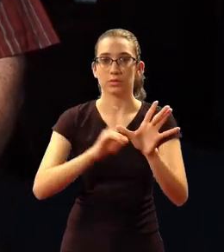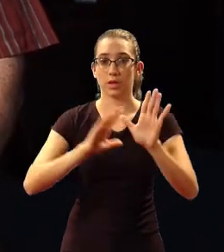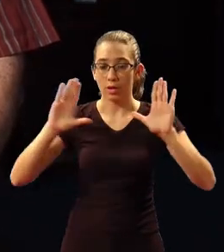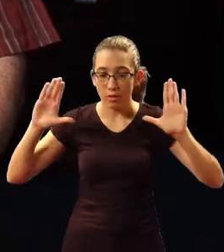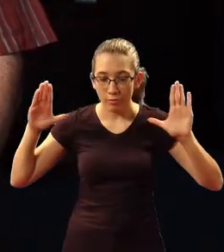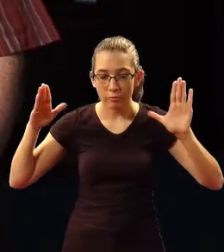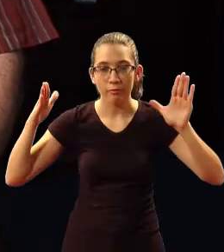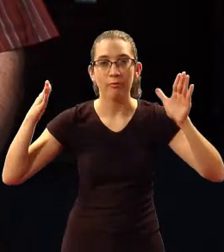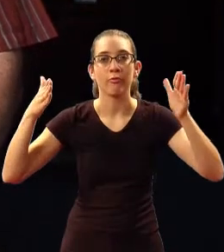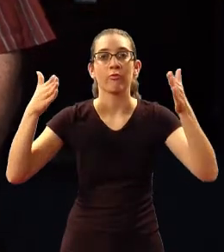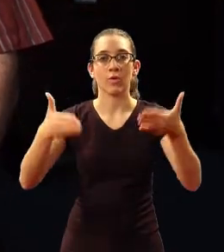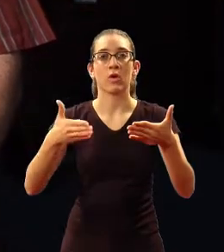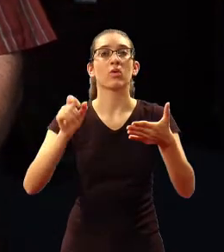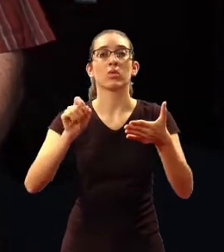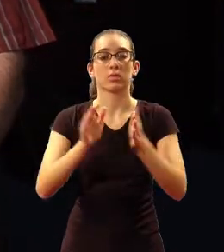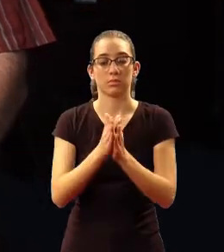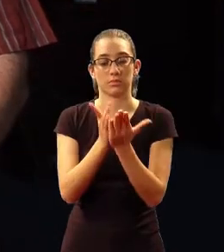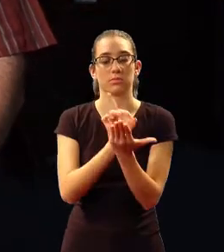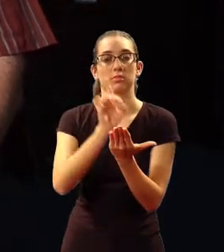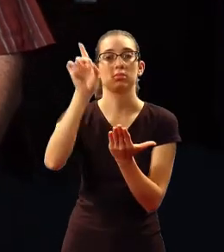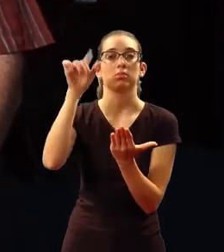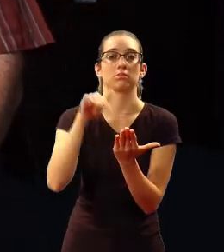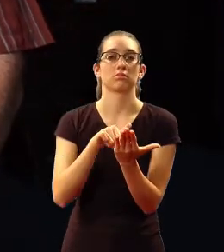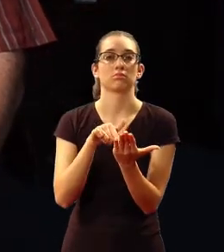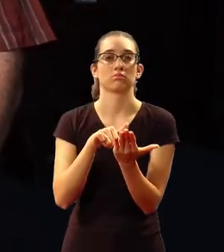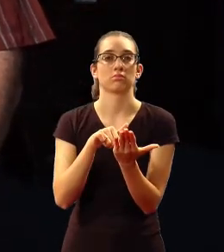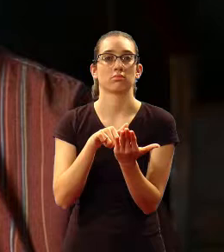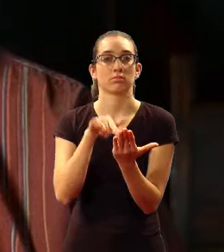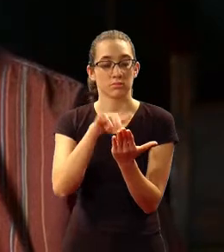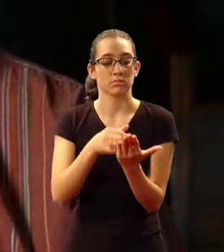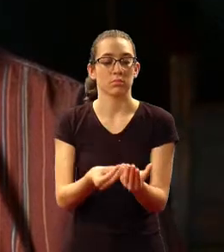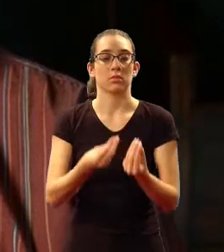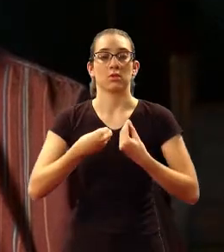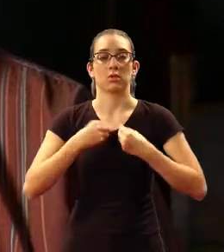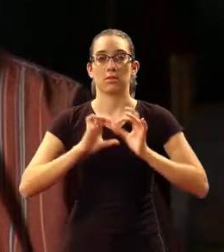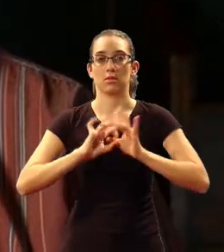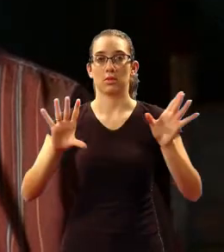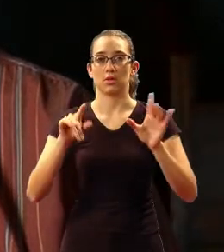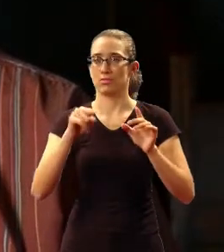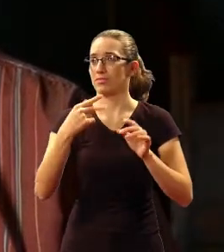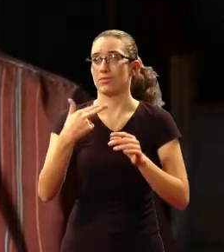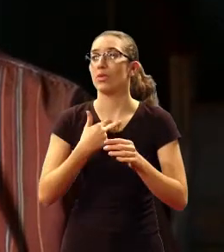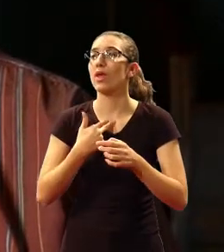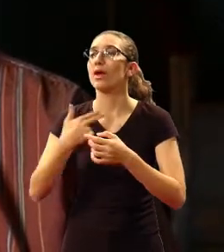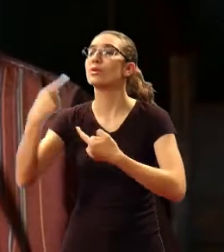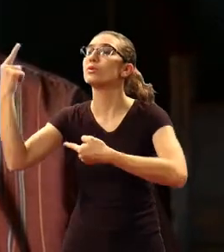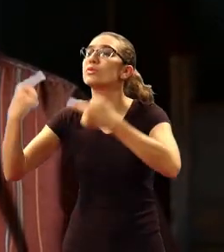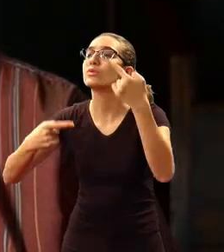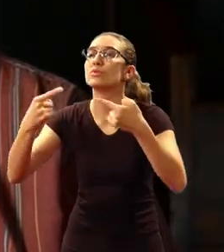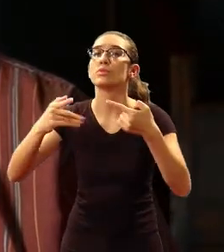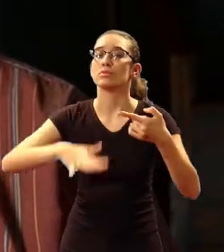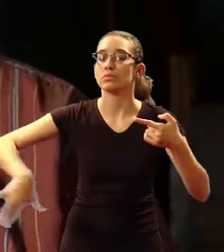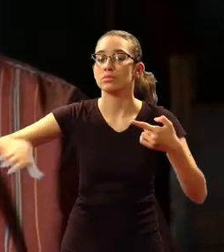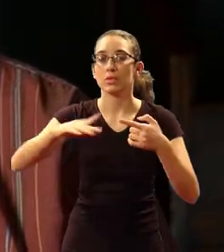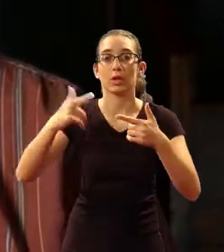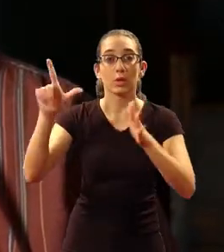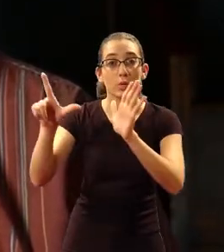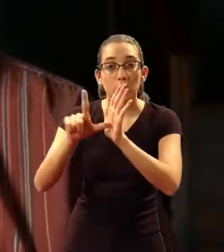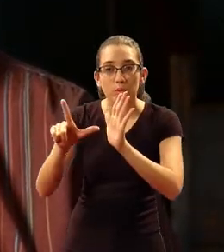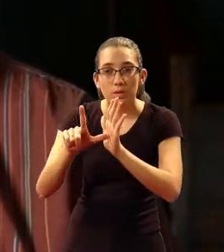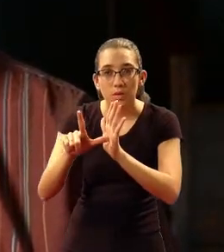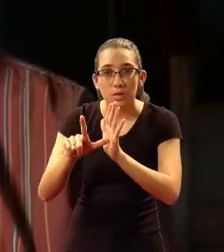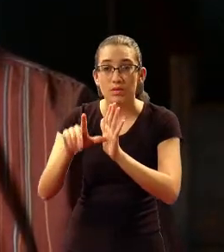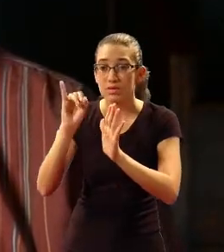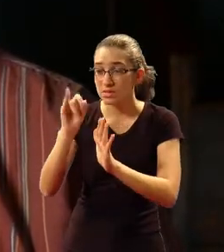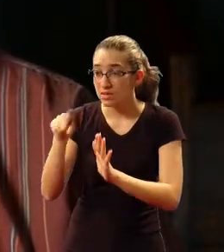está centrada principalmente na palavra de Deus. Isso é um fator indiscutível para qualquer comunidade luterana, se não